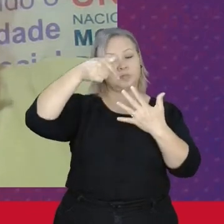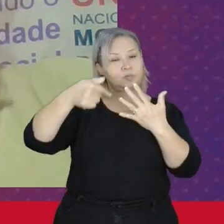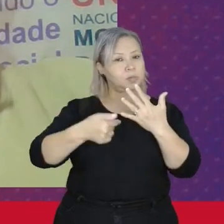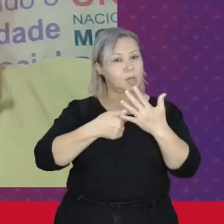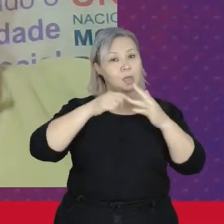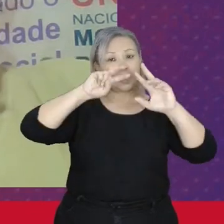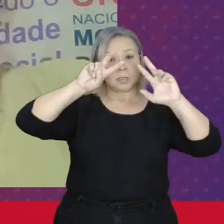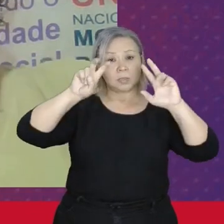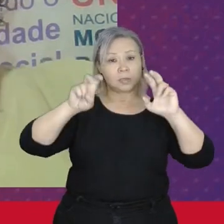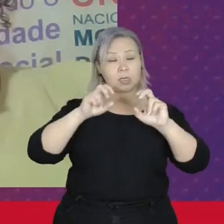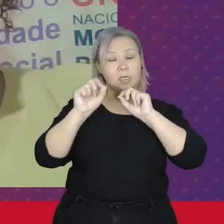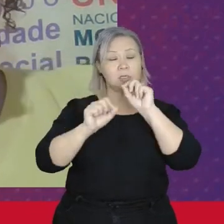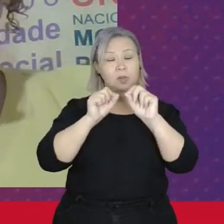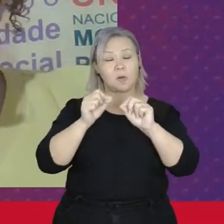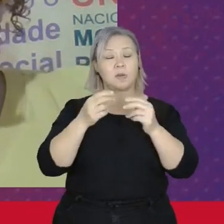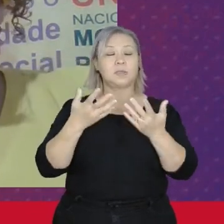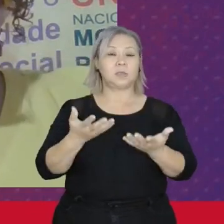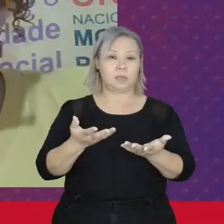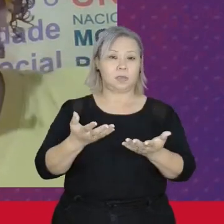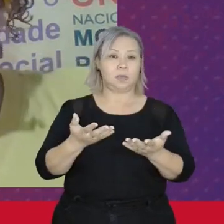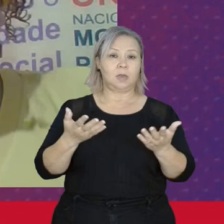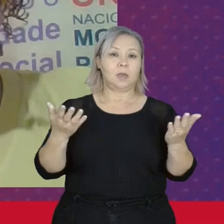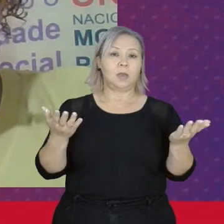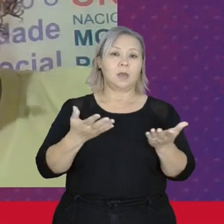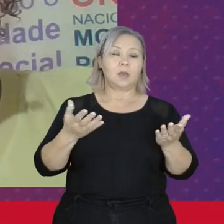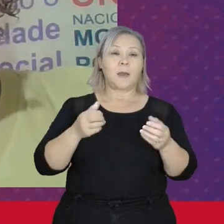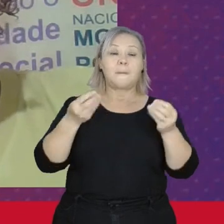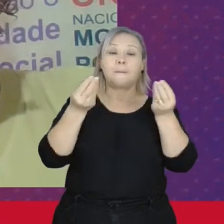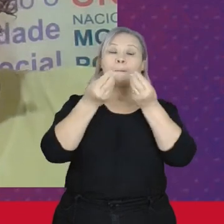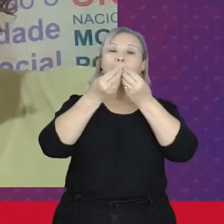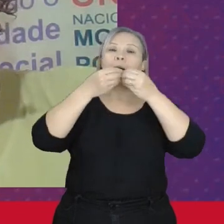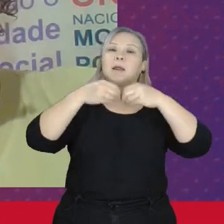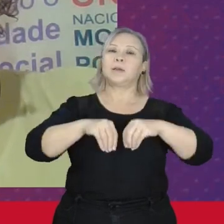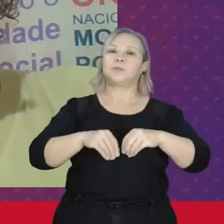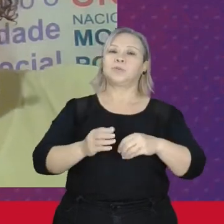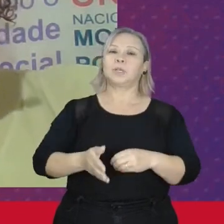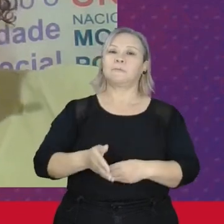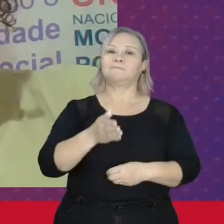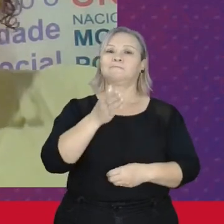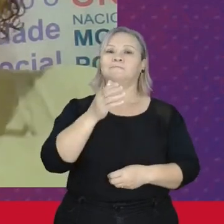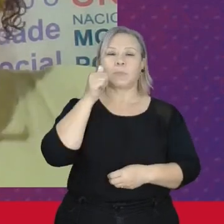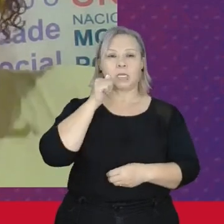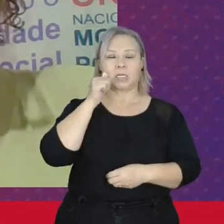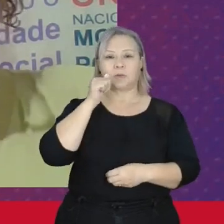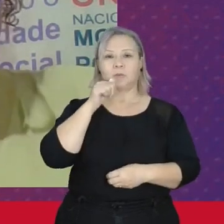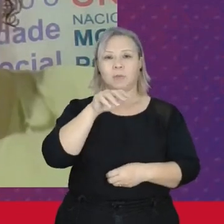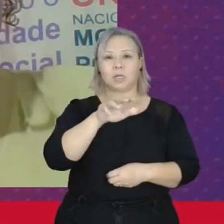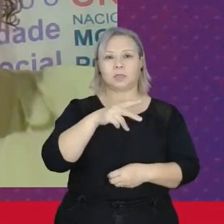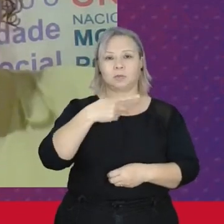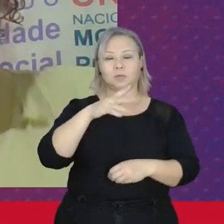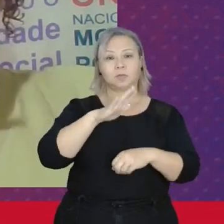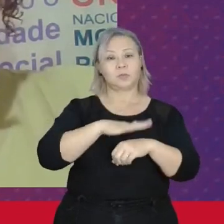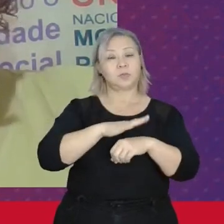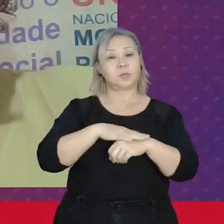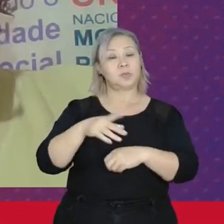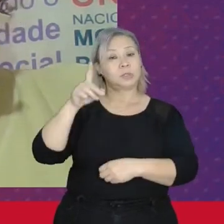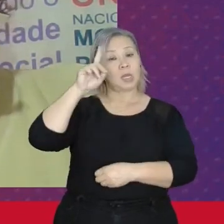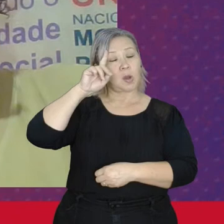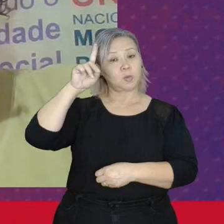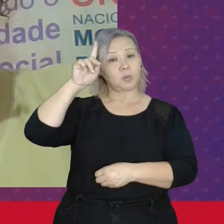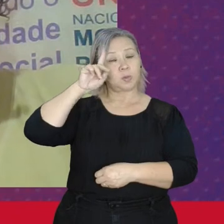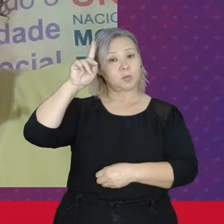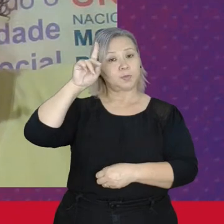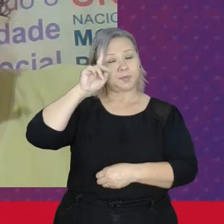que, afinal de contas, prejudica diretamente as mulheres no cotidiano,